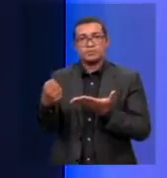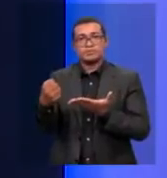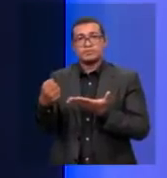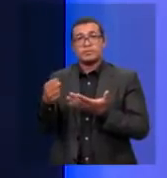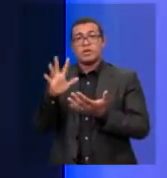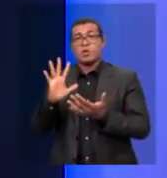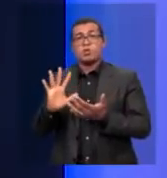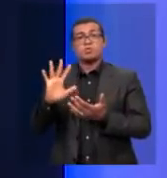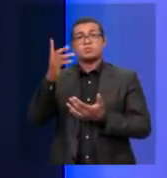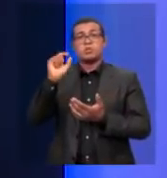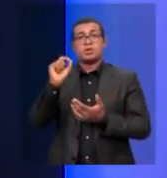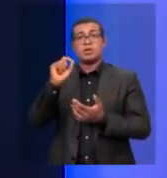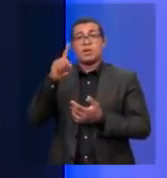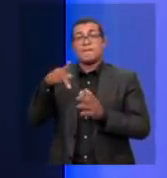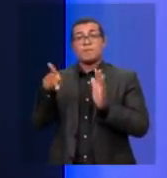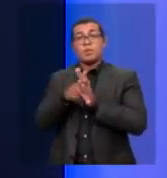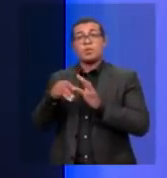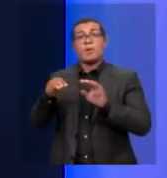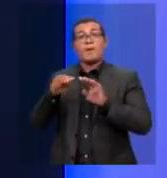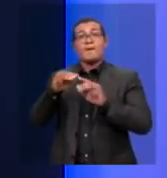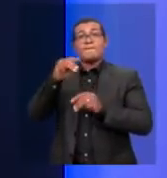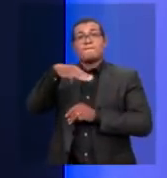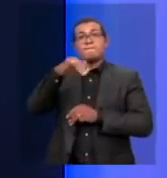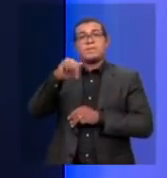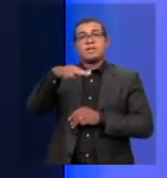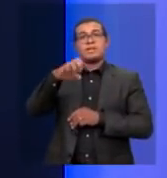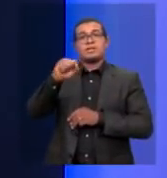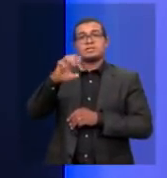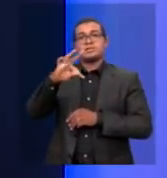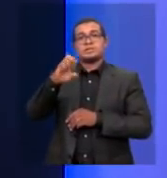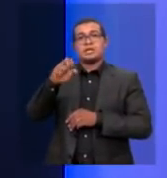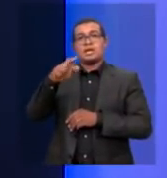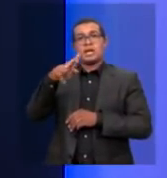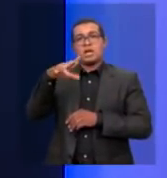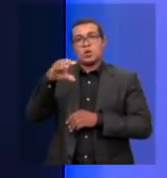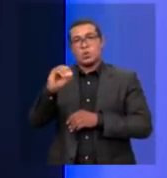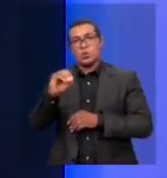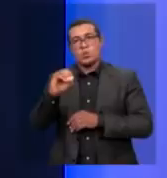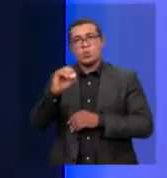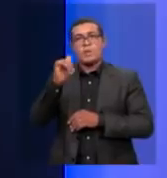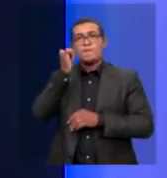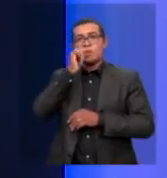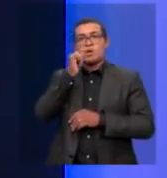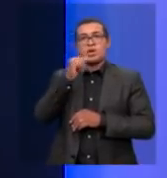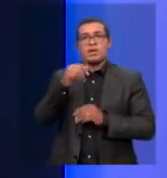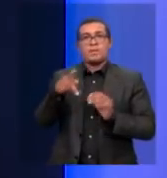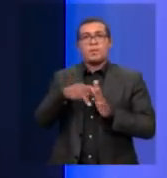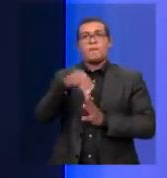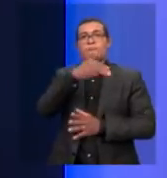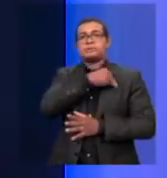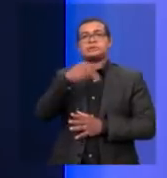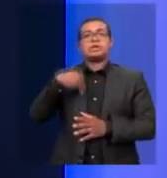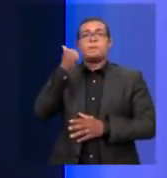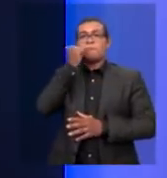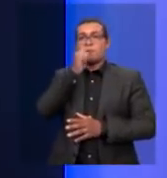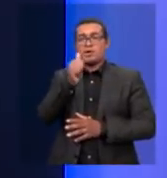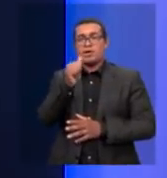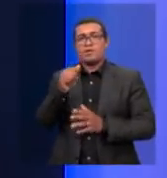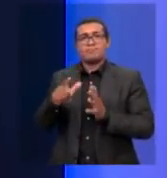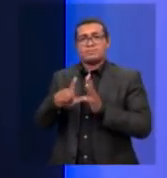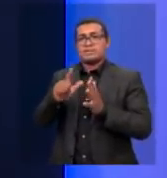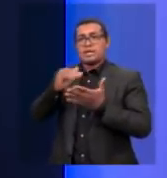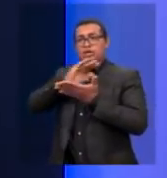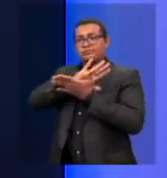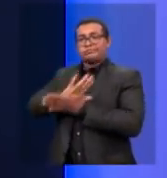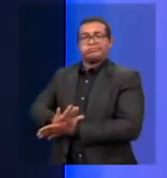acabar com o ministério das mulheres nec inclusive trazer recursos para o estado do espírito santo através de políticas públicas na gestão